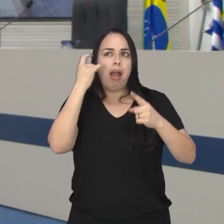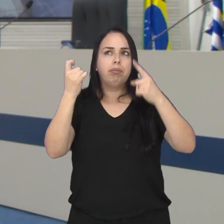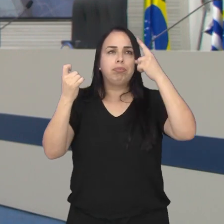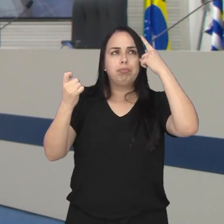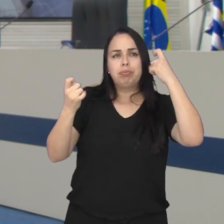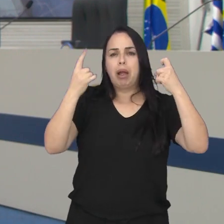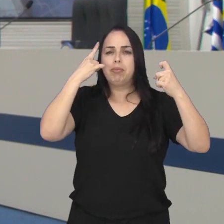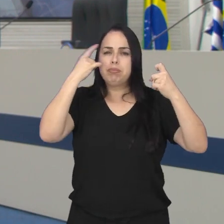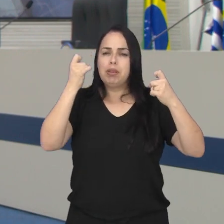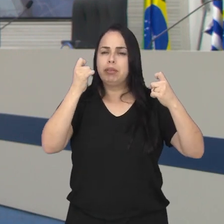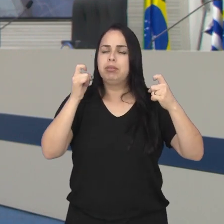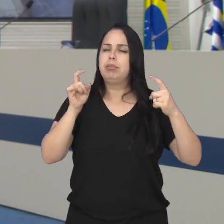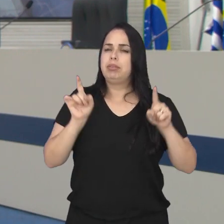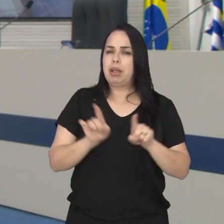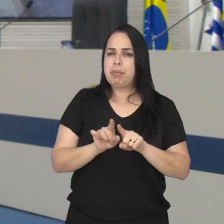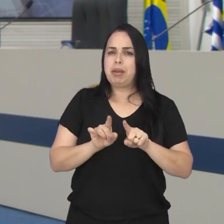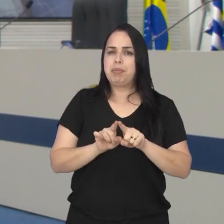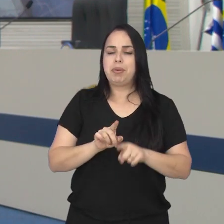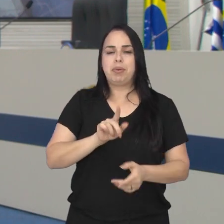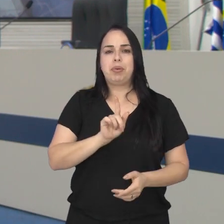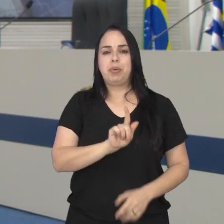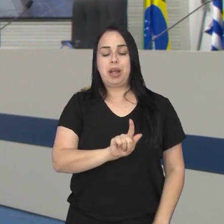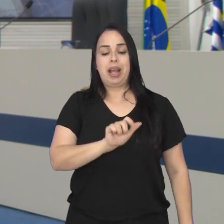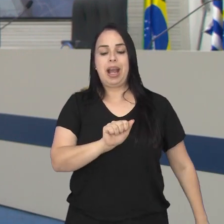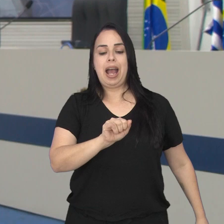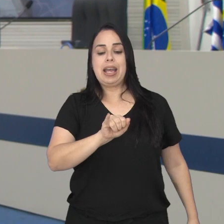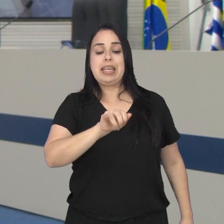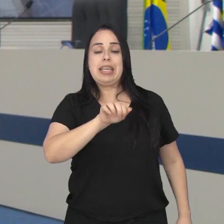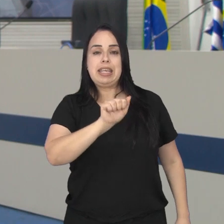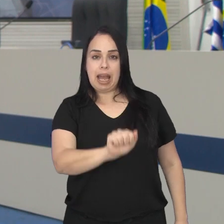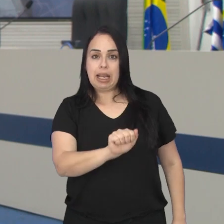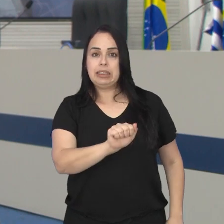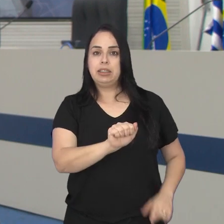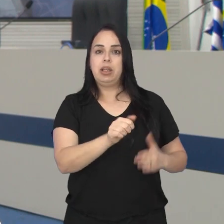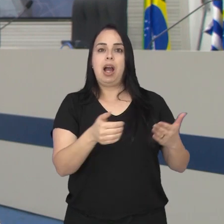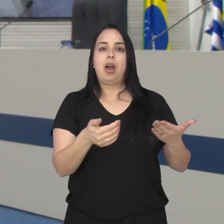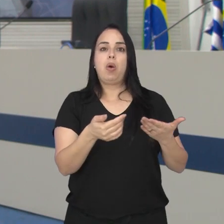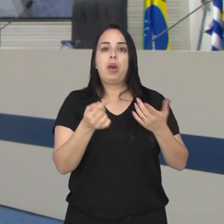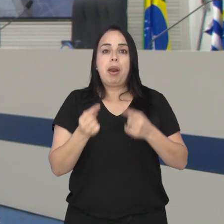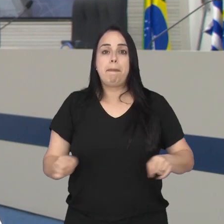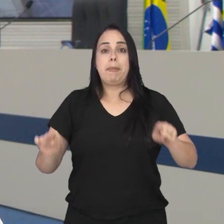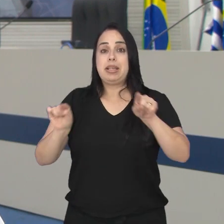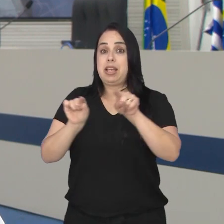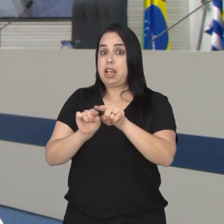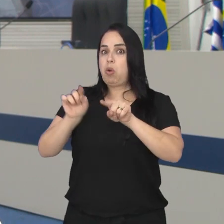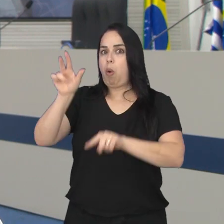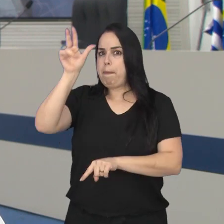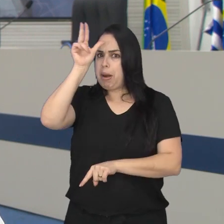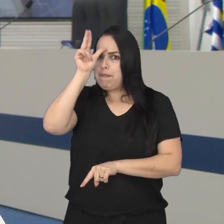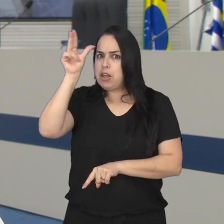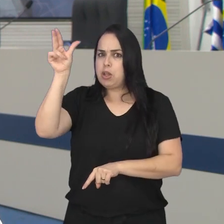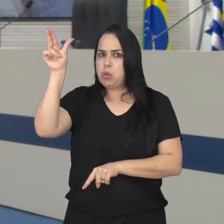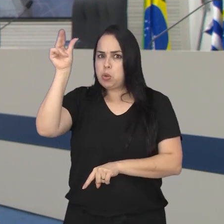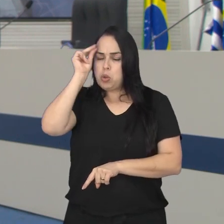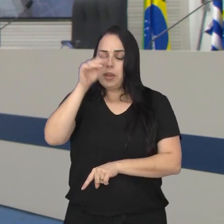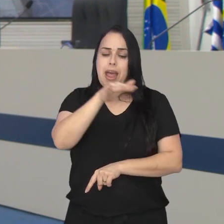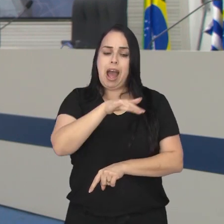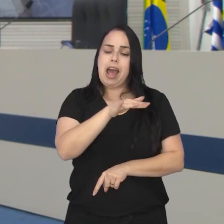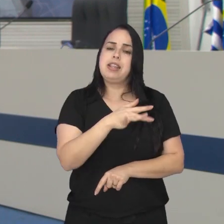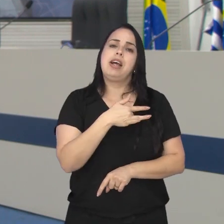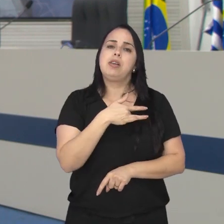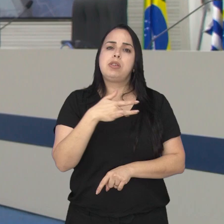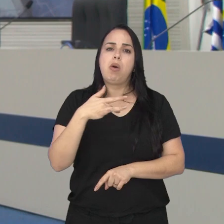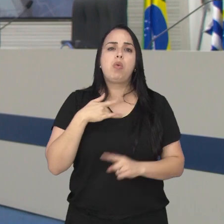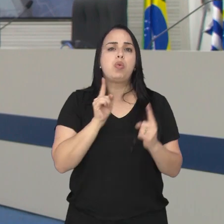ideias e inclusive o Gaia o Gaia hoje que tá entrando no convênio com a Prefeitura Municipal através